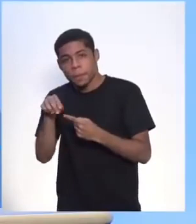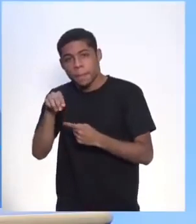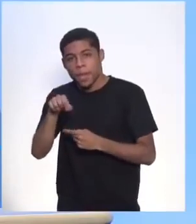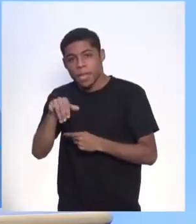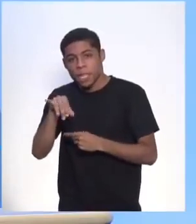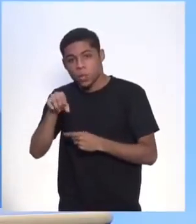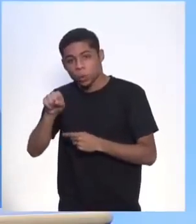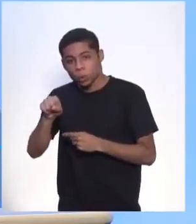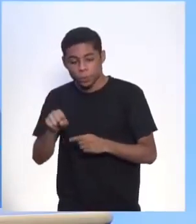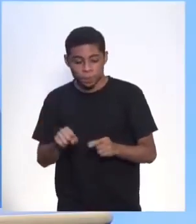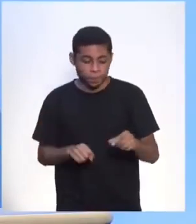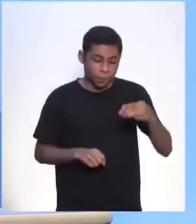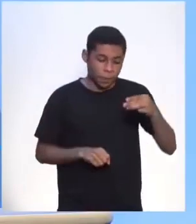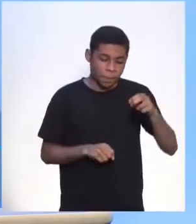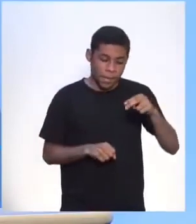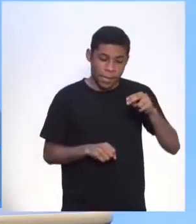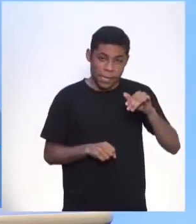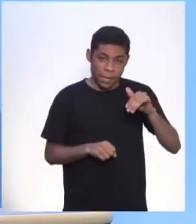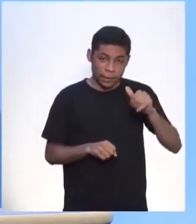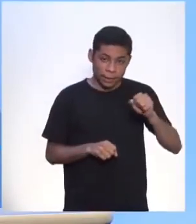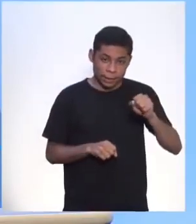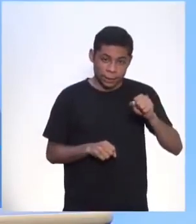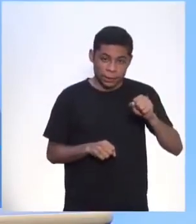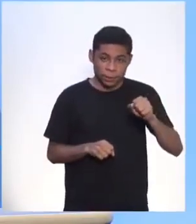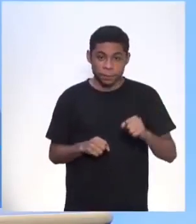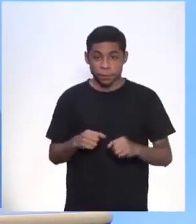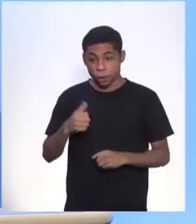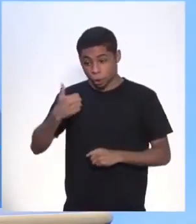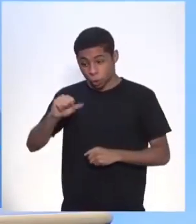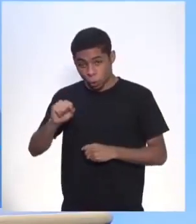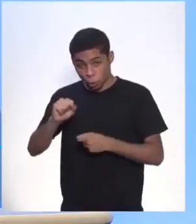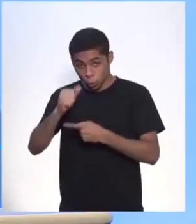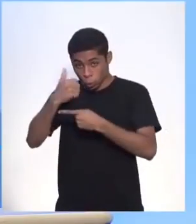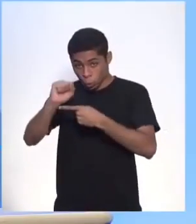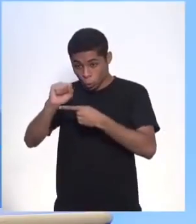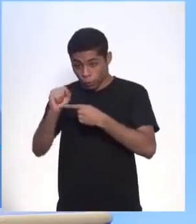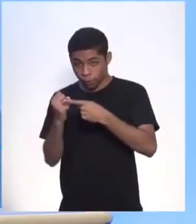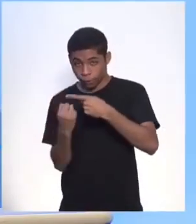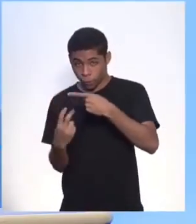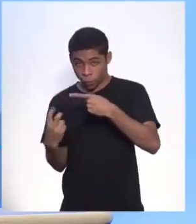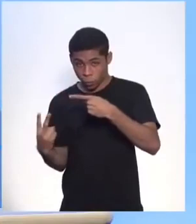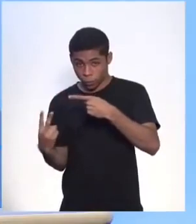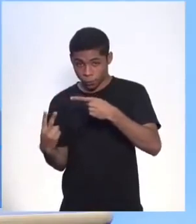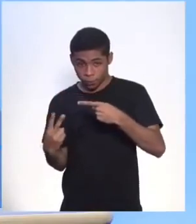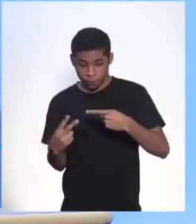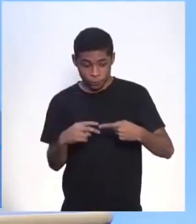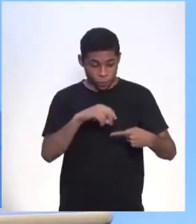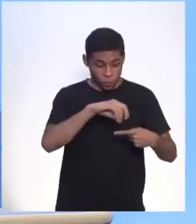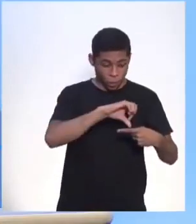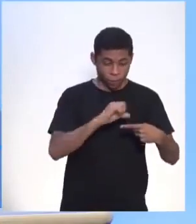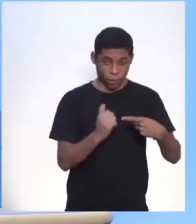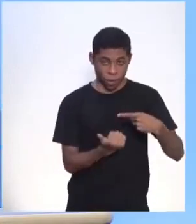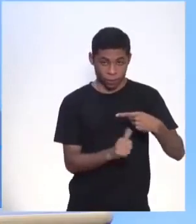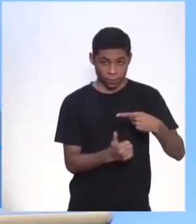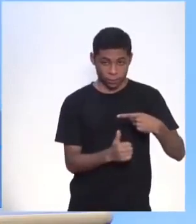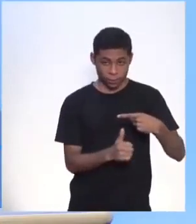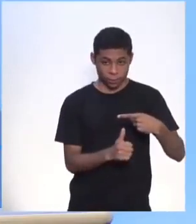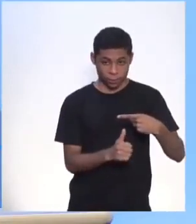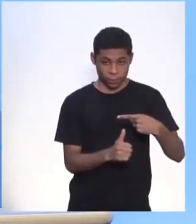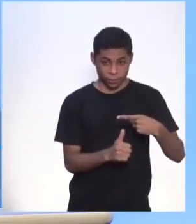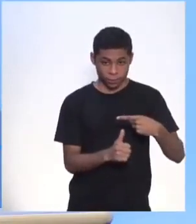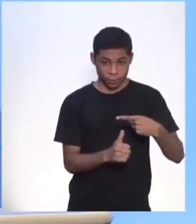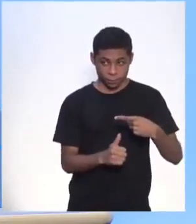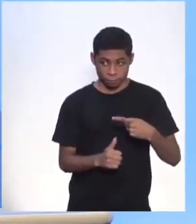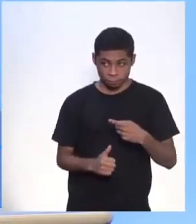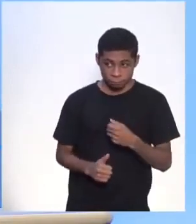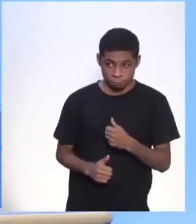Meninos, meninas, meninas. 18 para 22 e Ok. 9 para 11. Ah, que legal. É